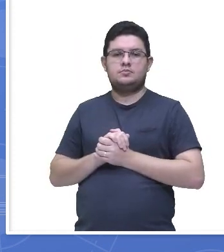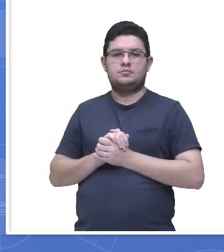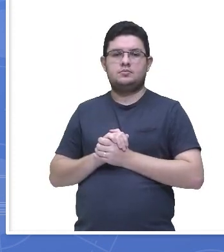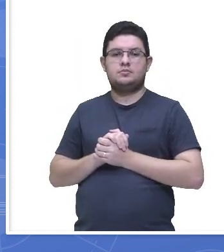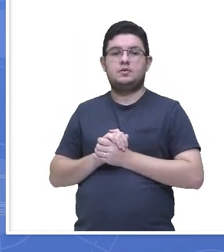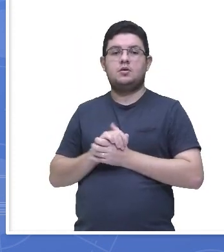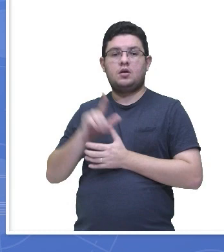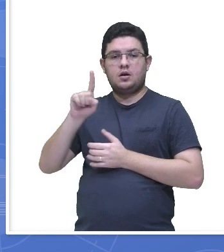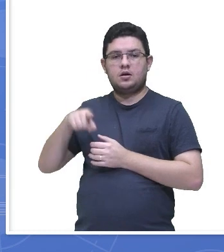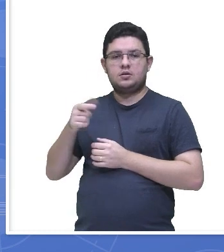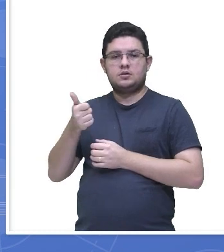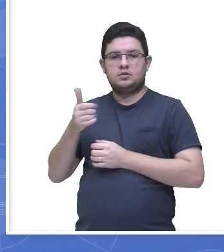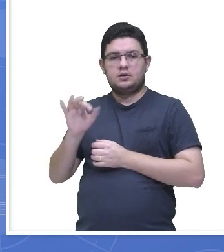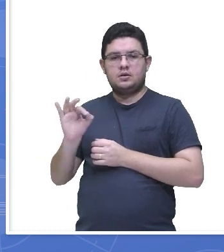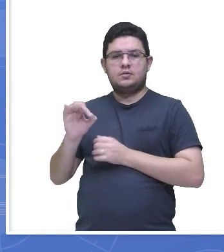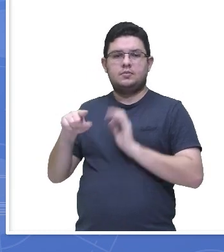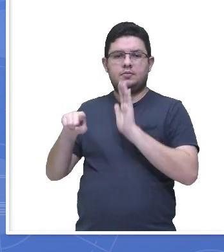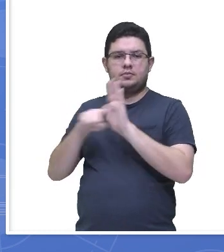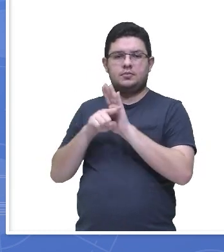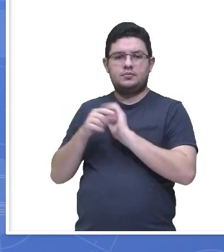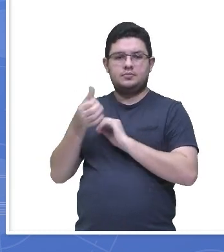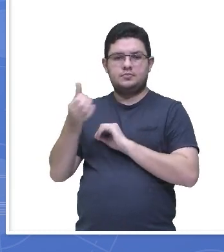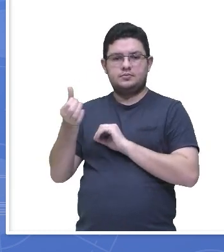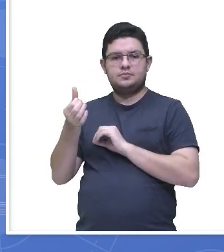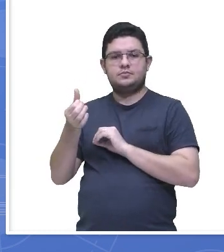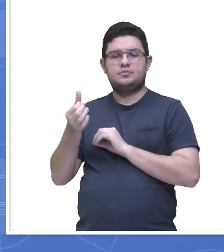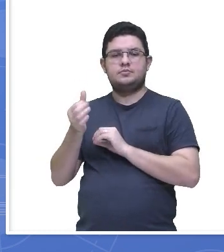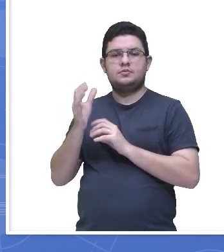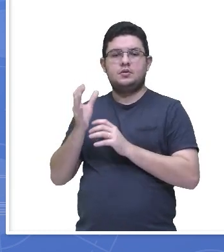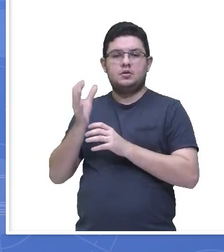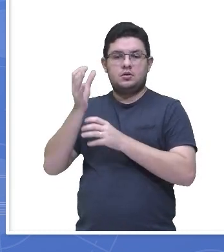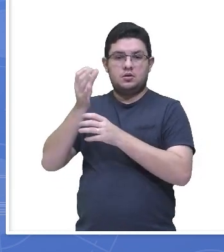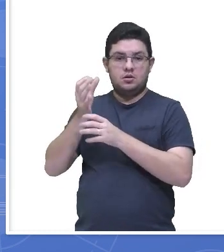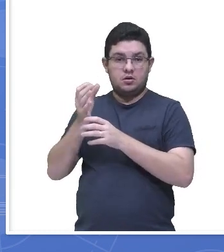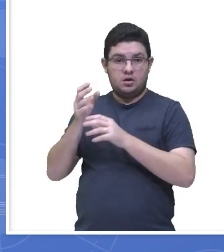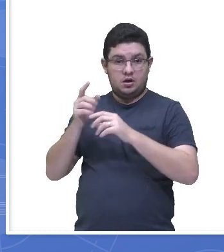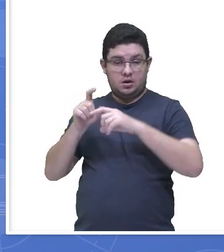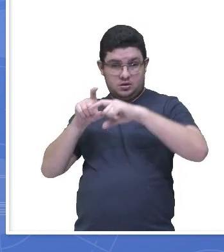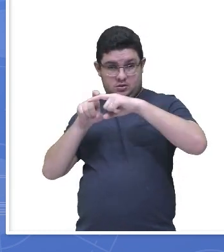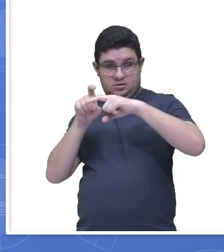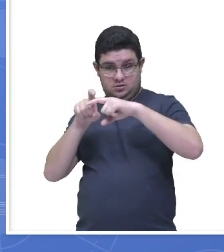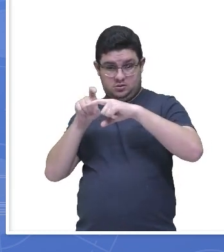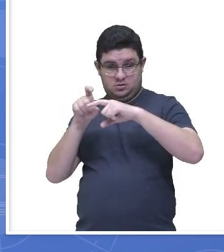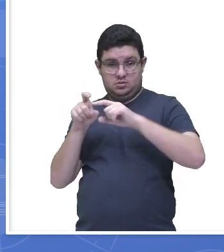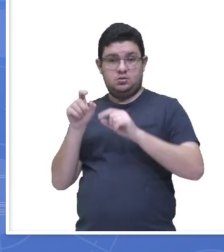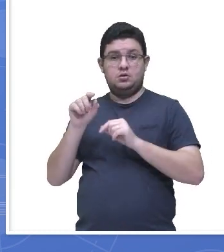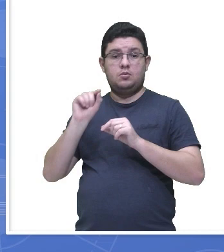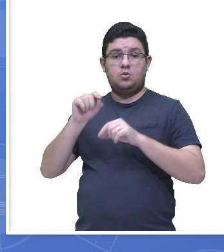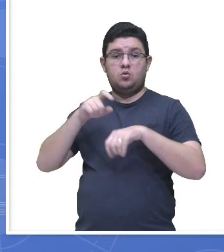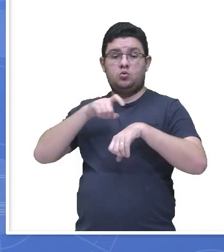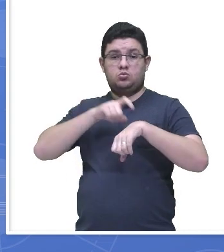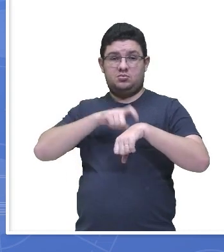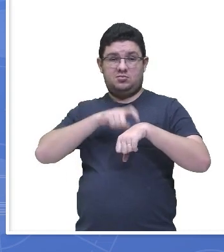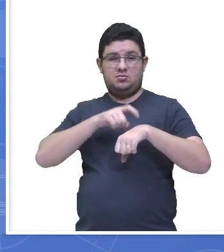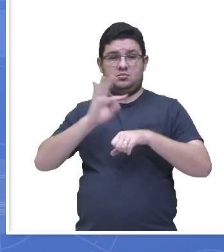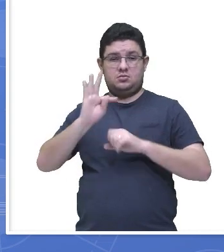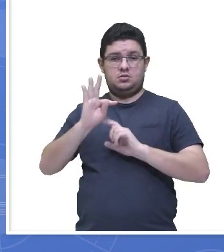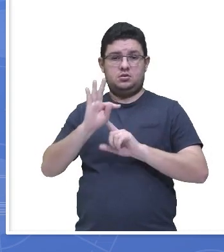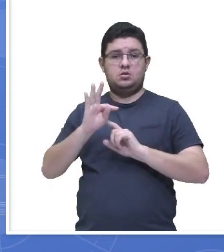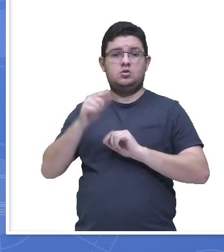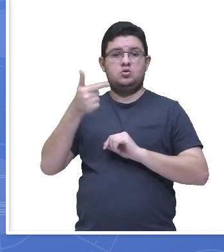dos tempos, o tempo final é 2 e o tempo inicial é 0. Então, fica 2 menos